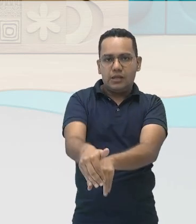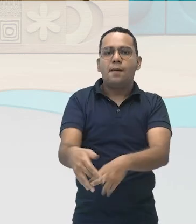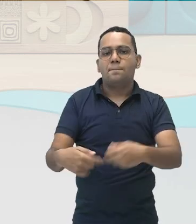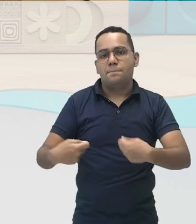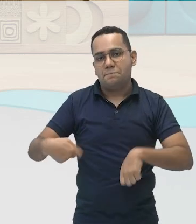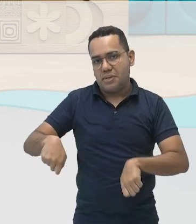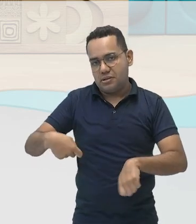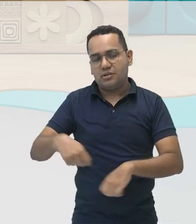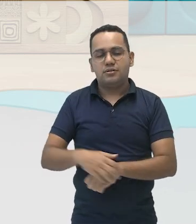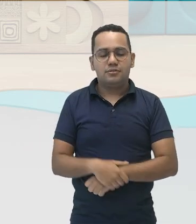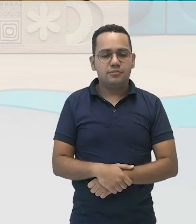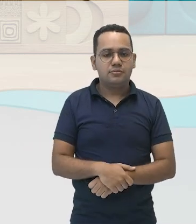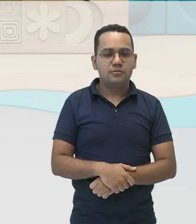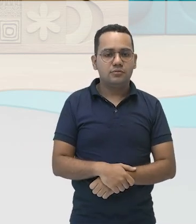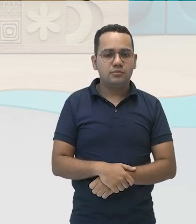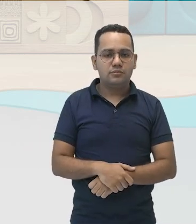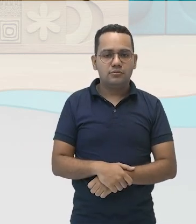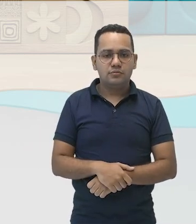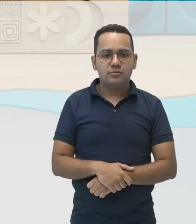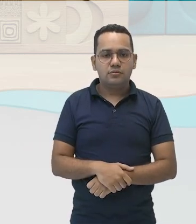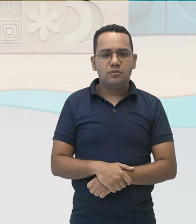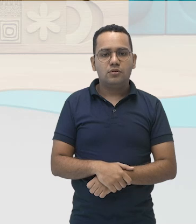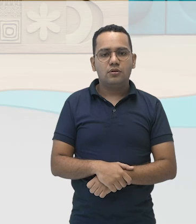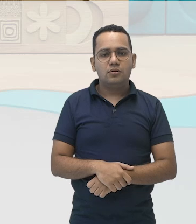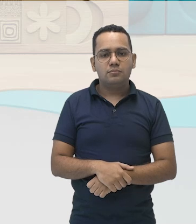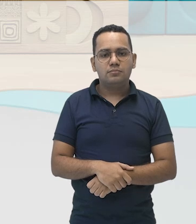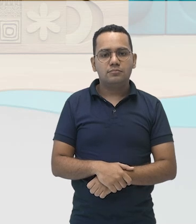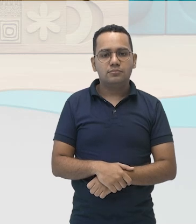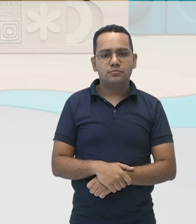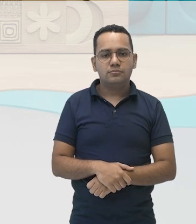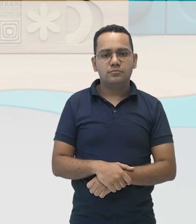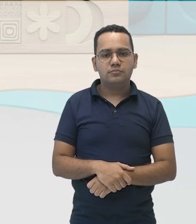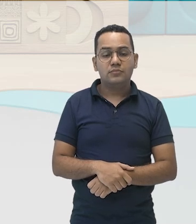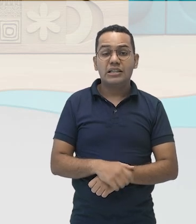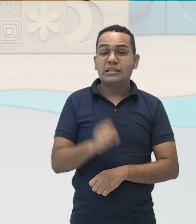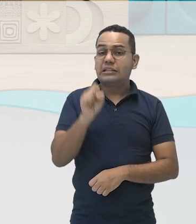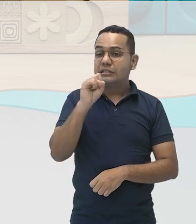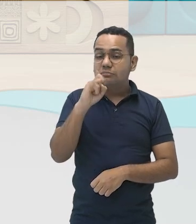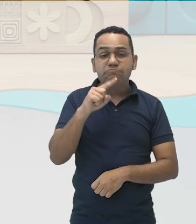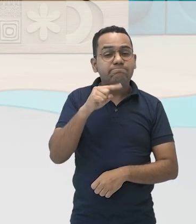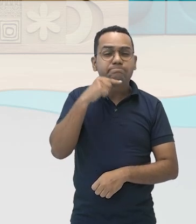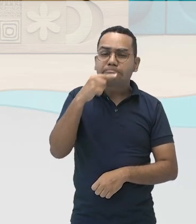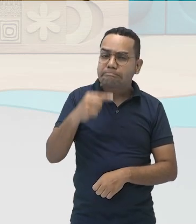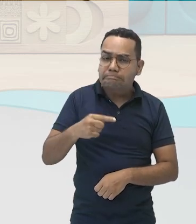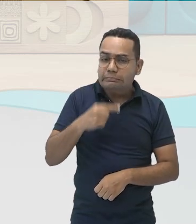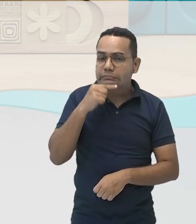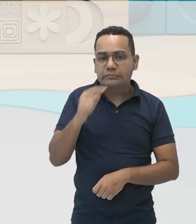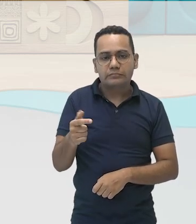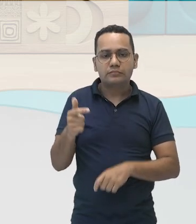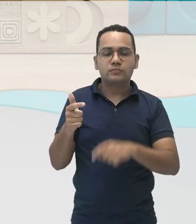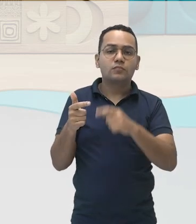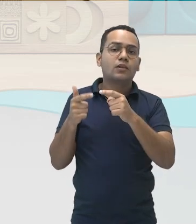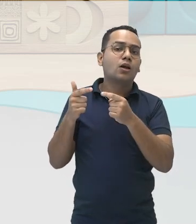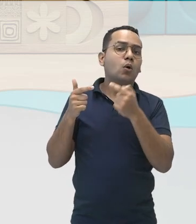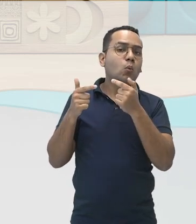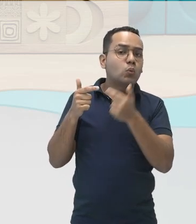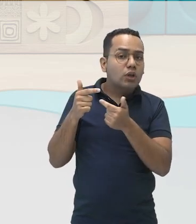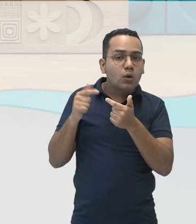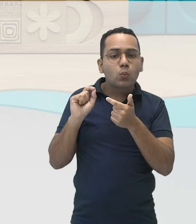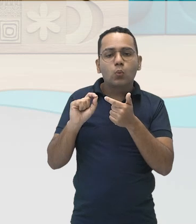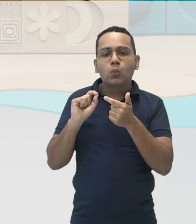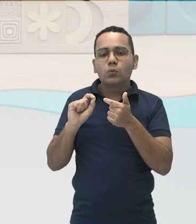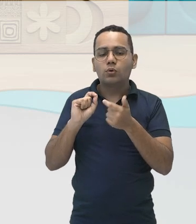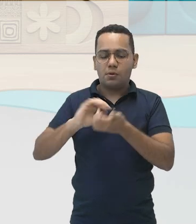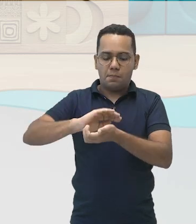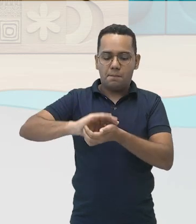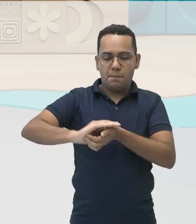nesse relaxamento do músculo, através do alongamento imediato. Se isso não der jeito, eu faço uma massagem local